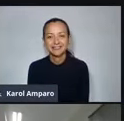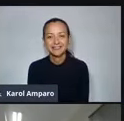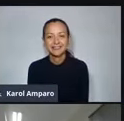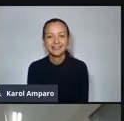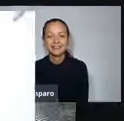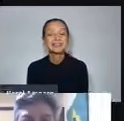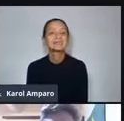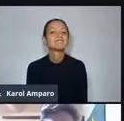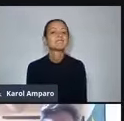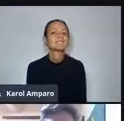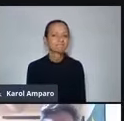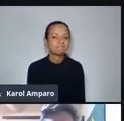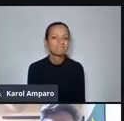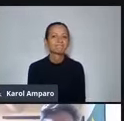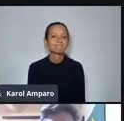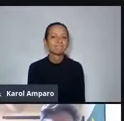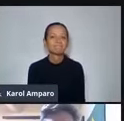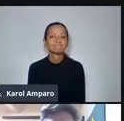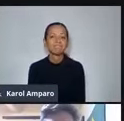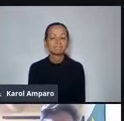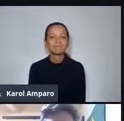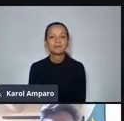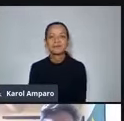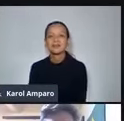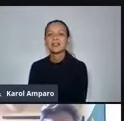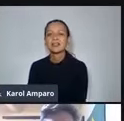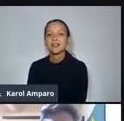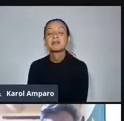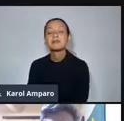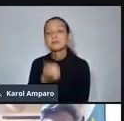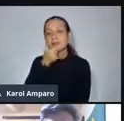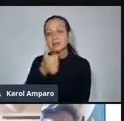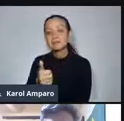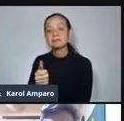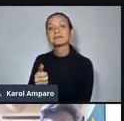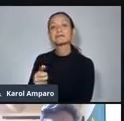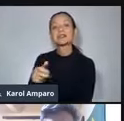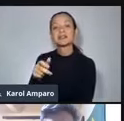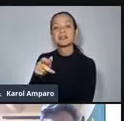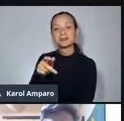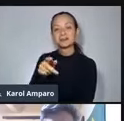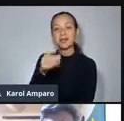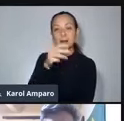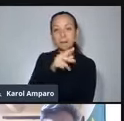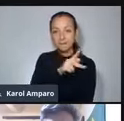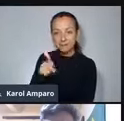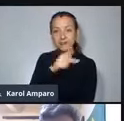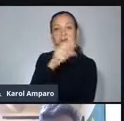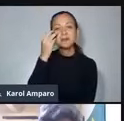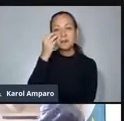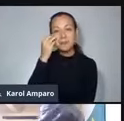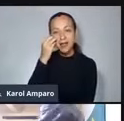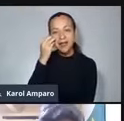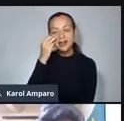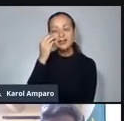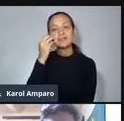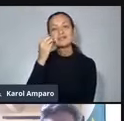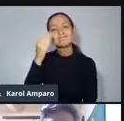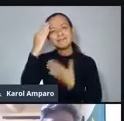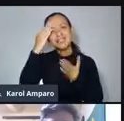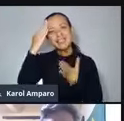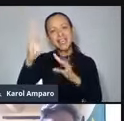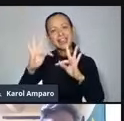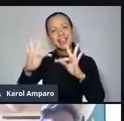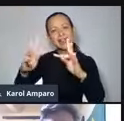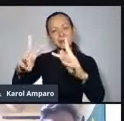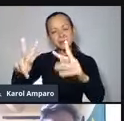Muito bem, Márcio. Meu amigo professor, mestre Márcio, muito obrigado a todos aí, principalmente por